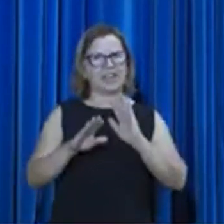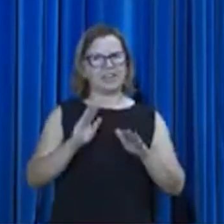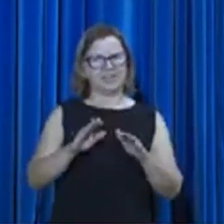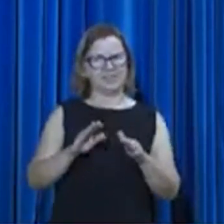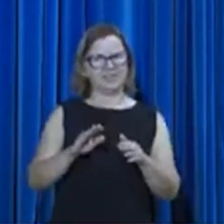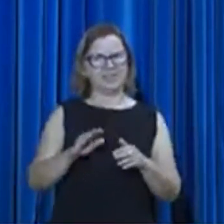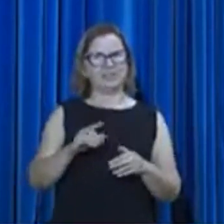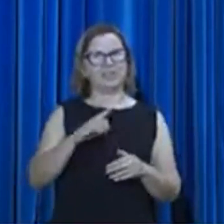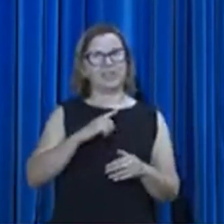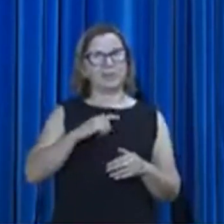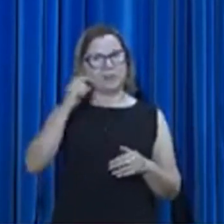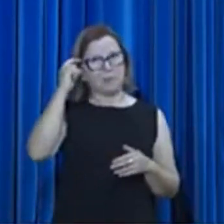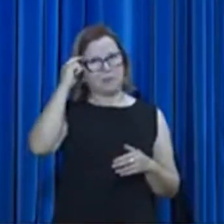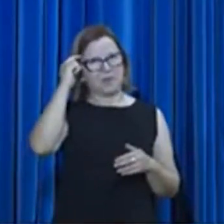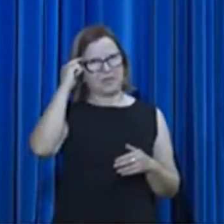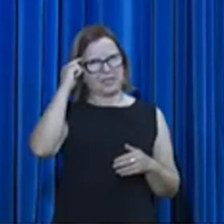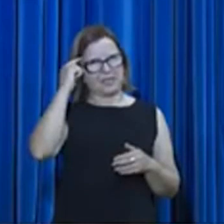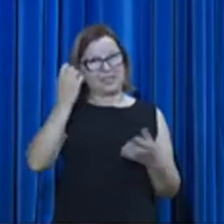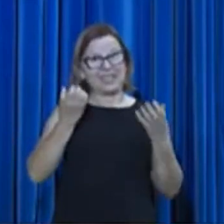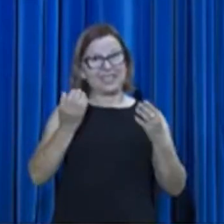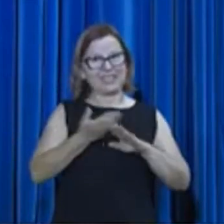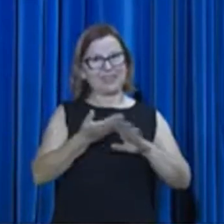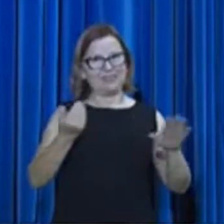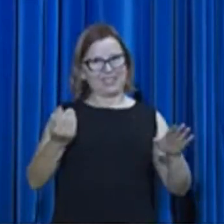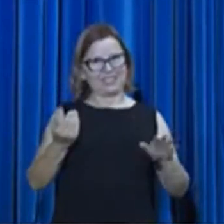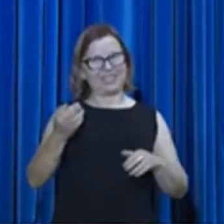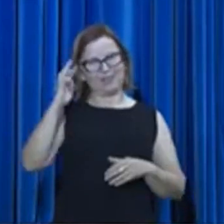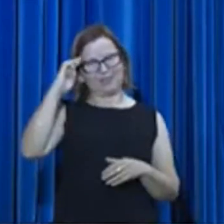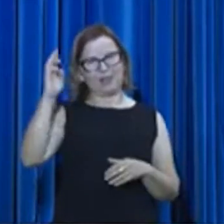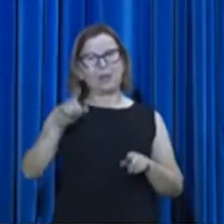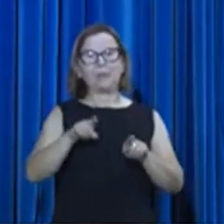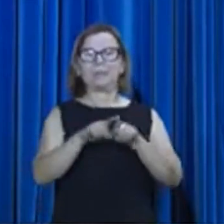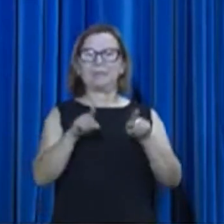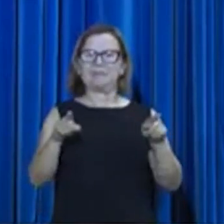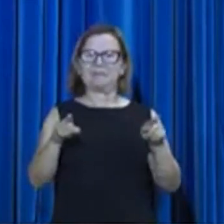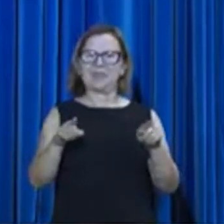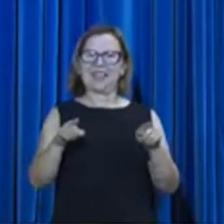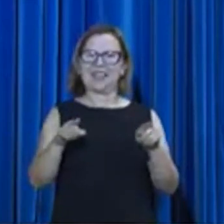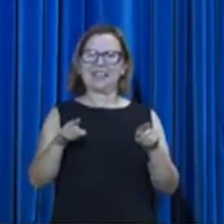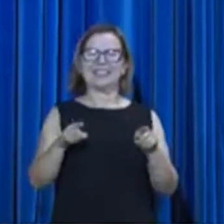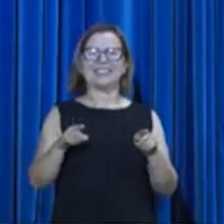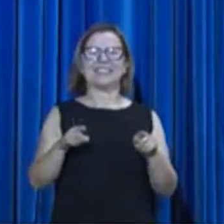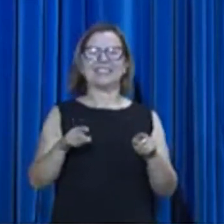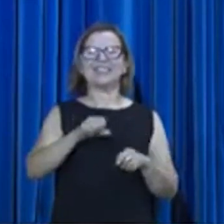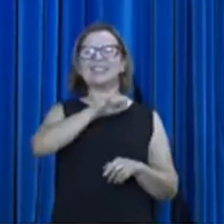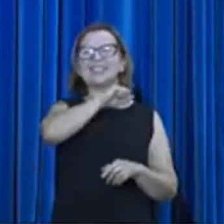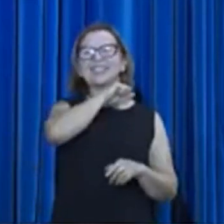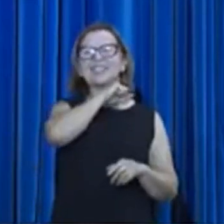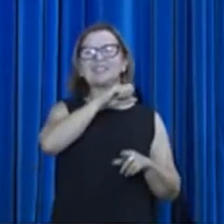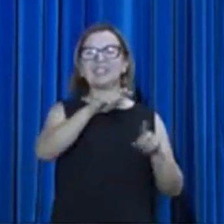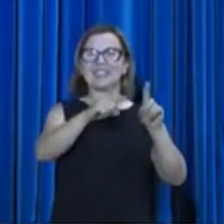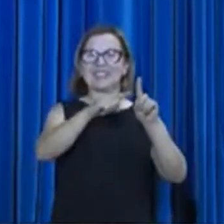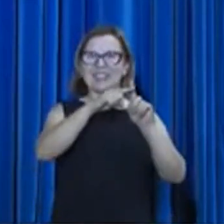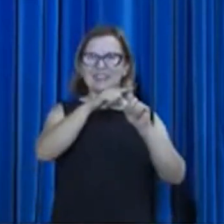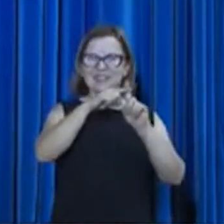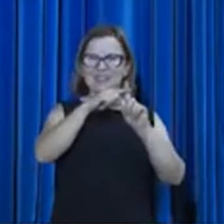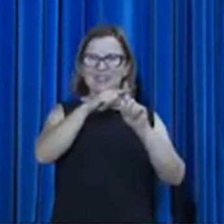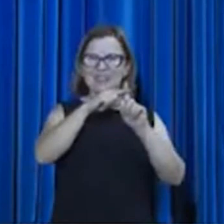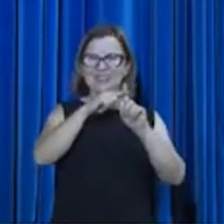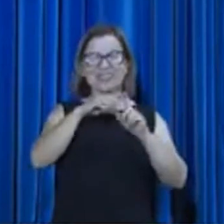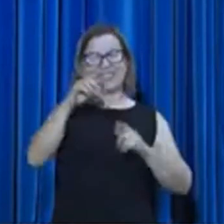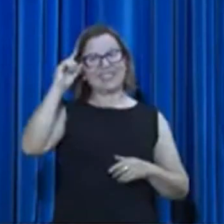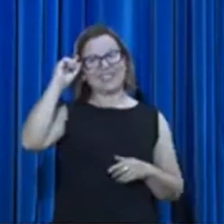Senhor. Mas a obra da cruz, ela vem a cada dia em nossas vidas para, de